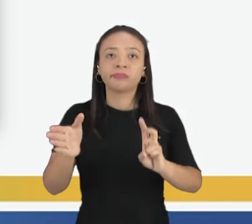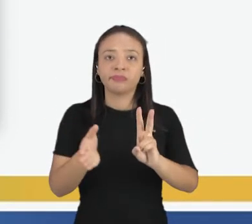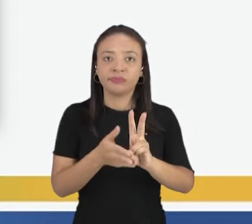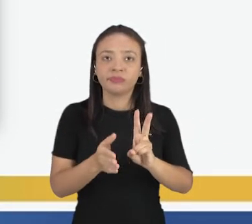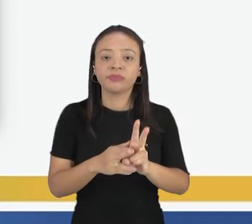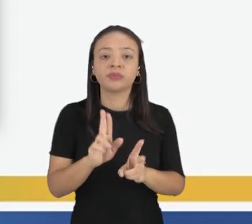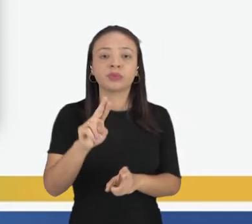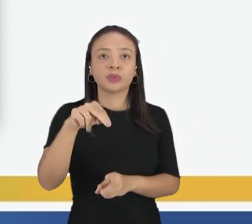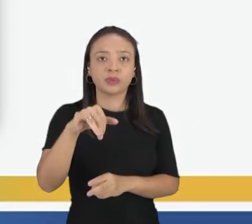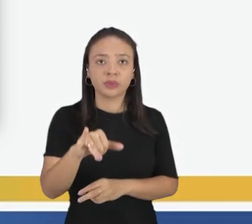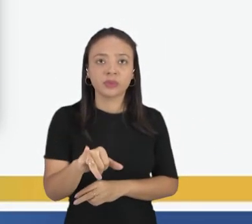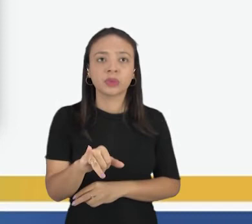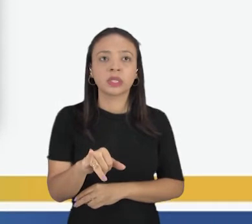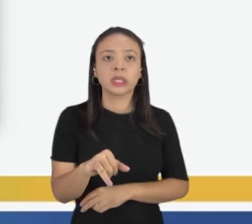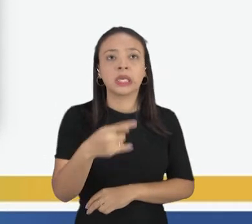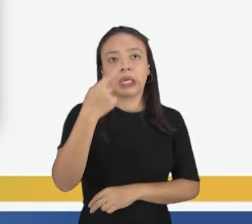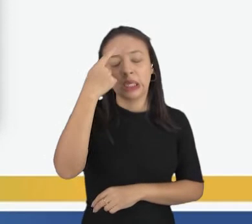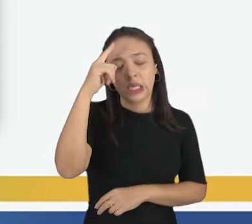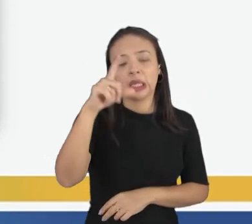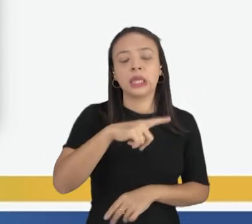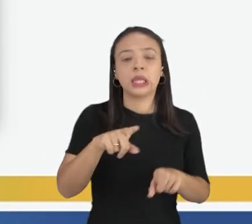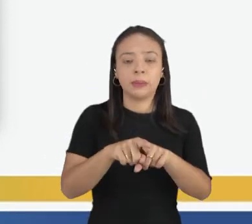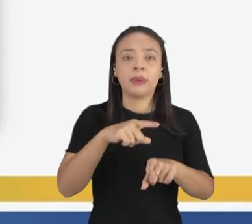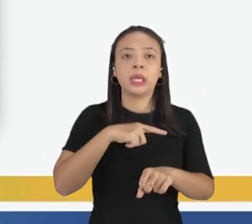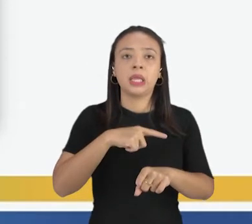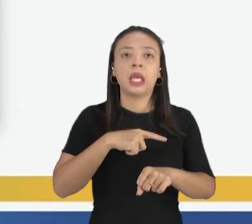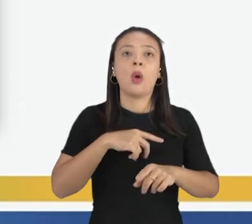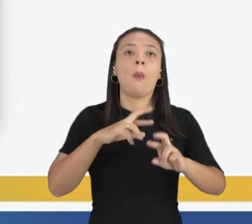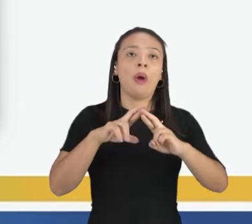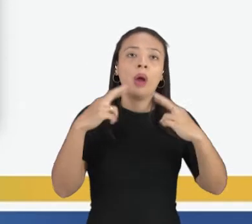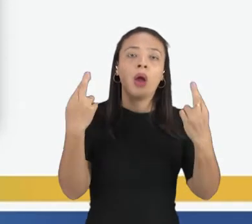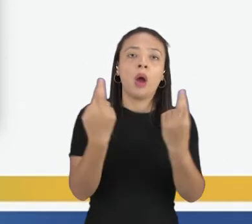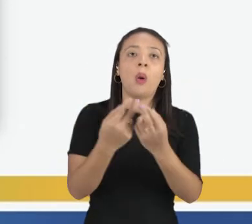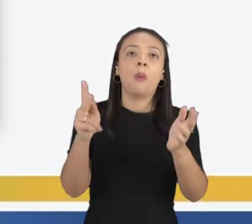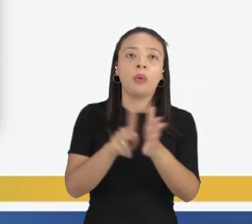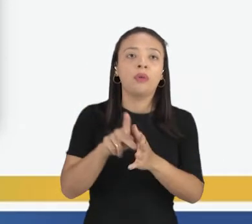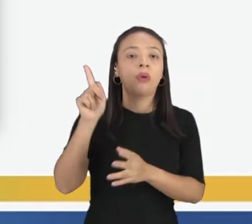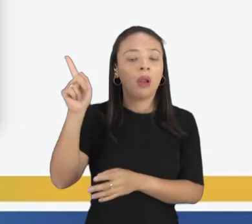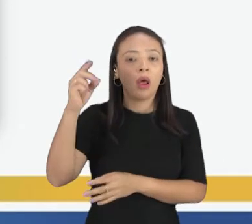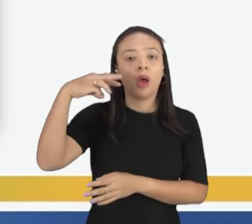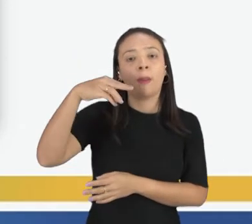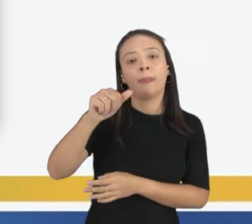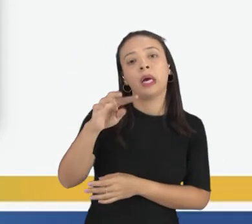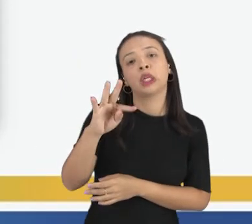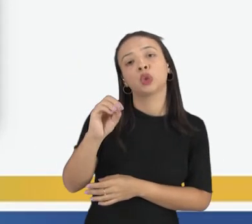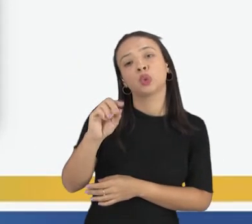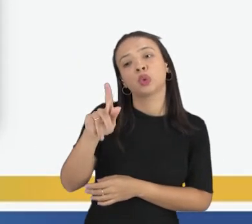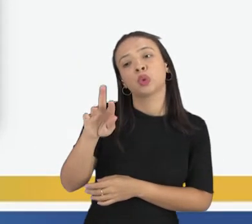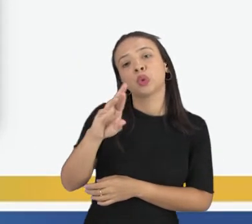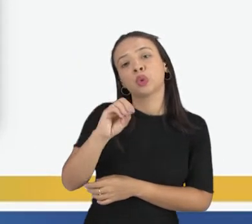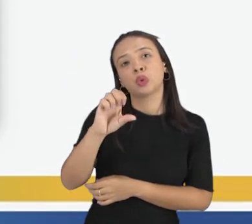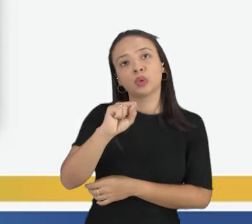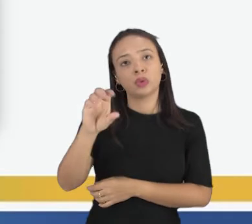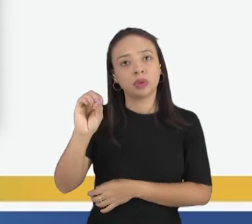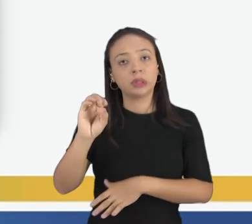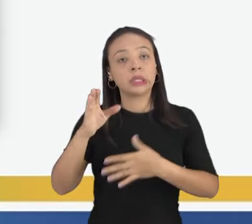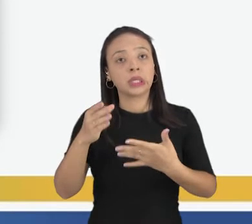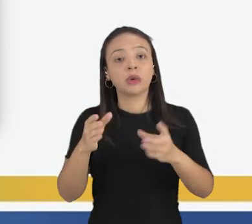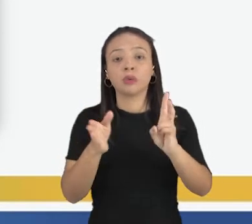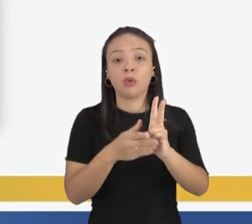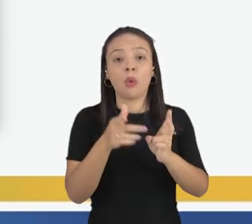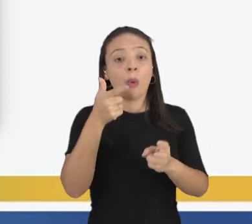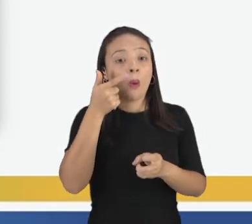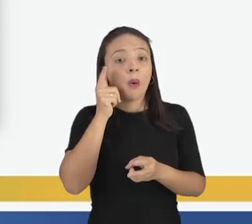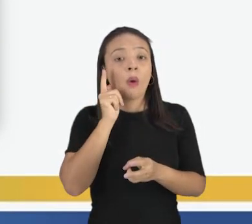foi criada, realizou-se um congresso em Mato Grosso, né? Então, os indígenas, eles começam, então, a lutar por direitos,